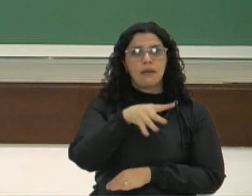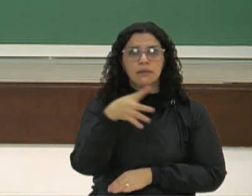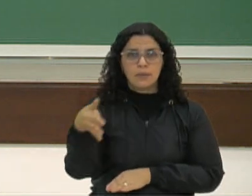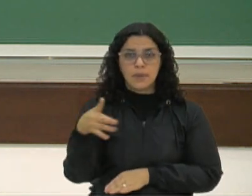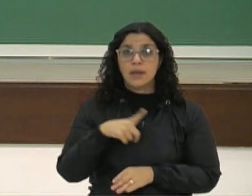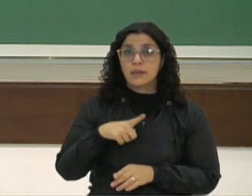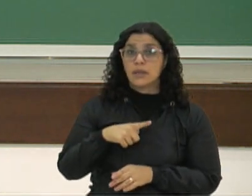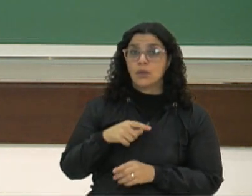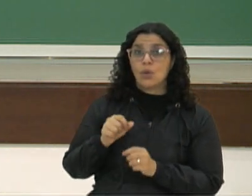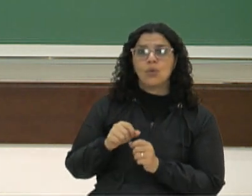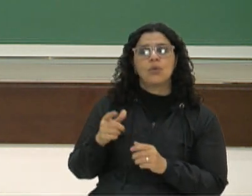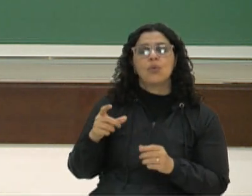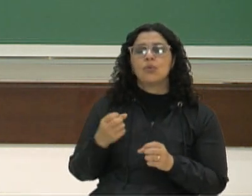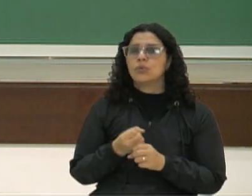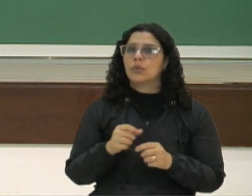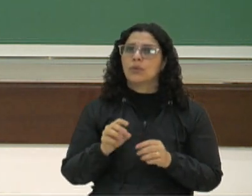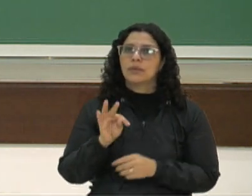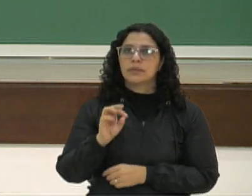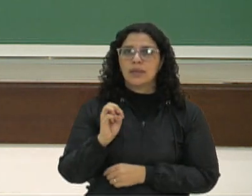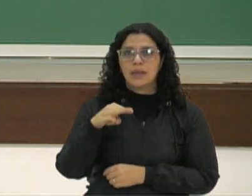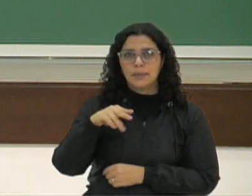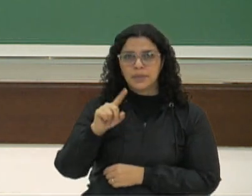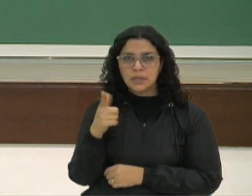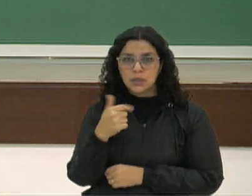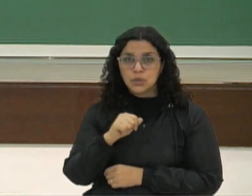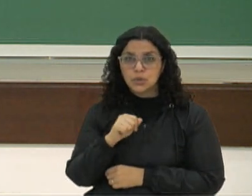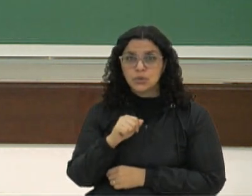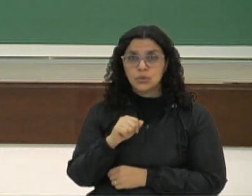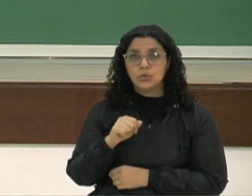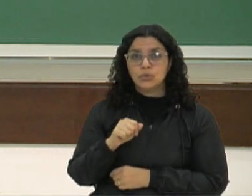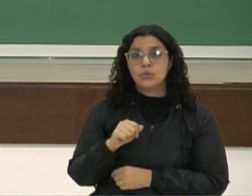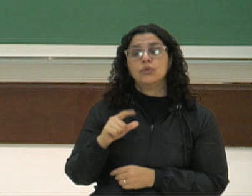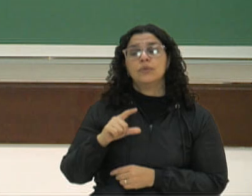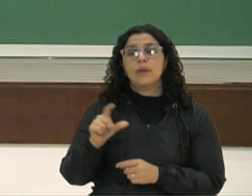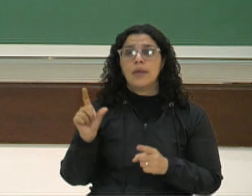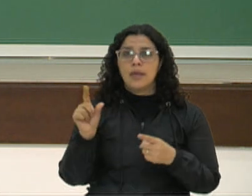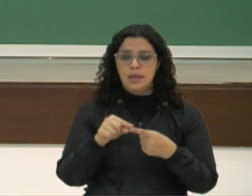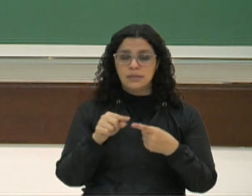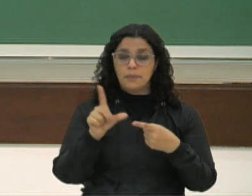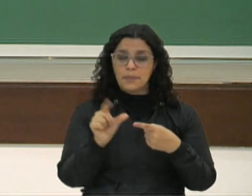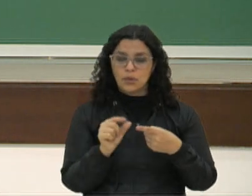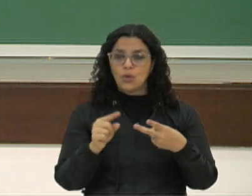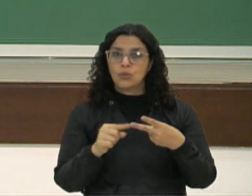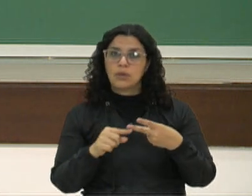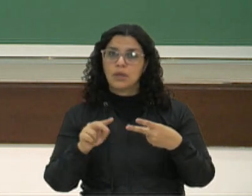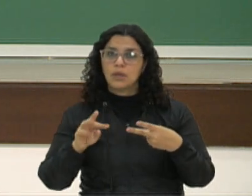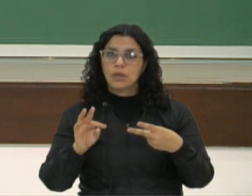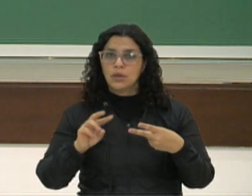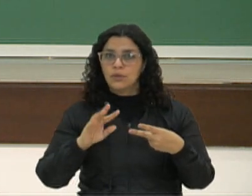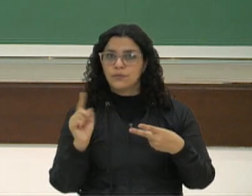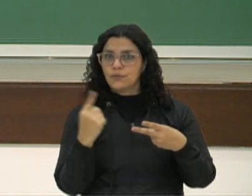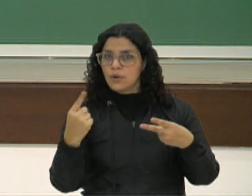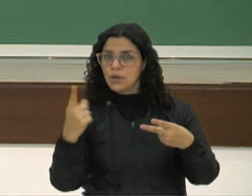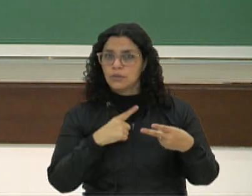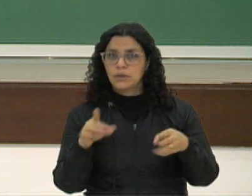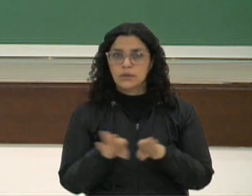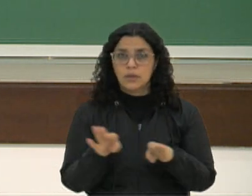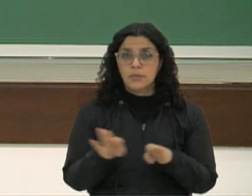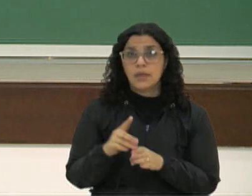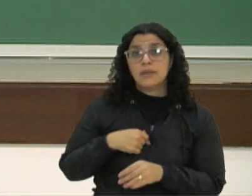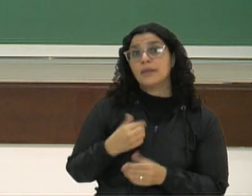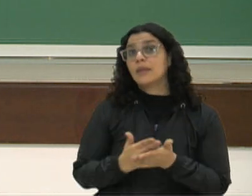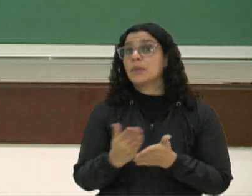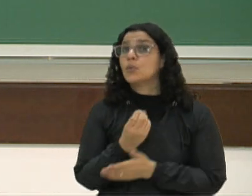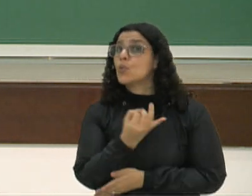de tamanho, o tornado em dimensão é menor que os furacões, a duração também do tornado é menor, um furacão pode durar